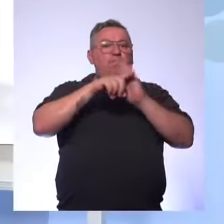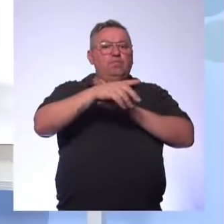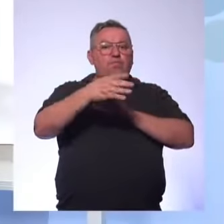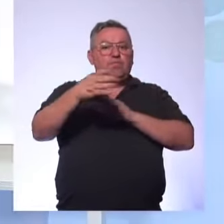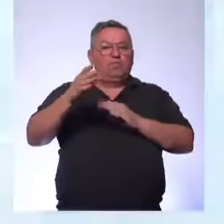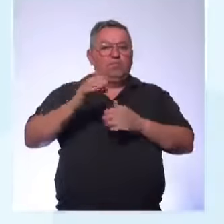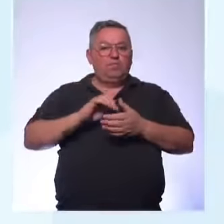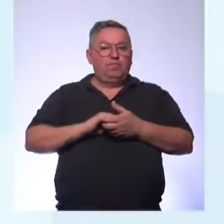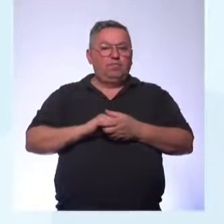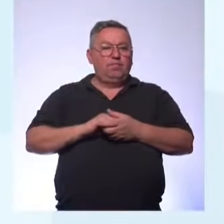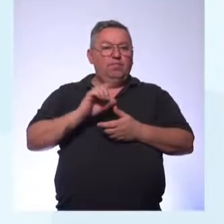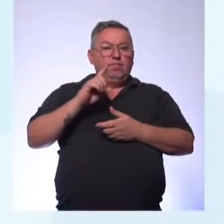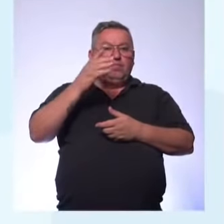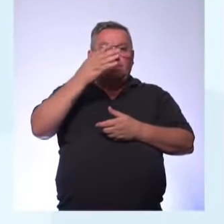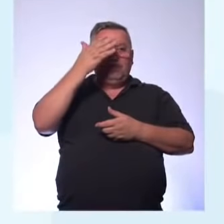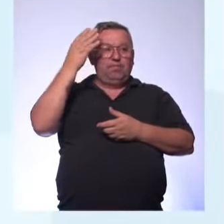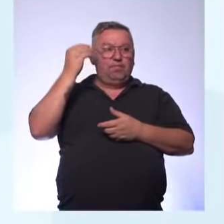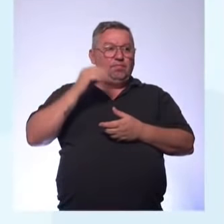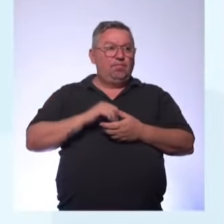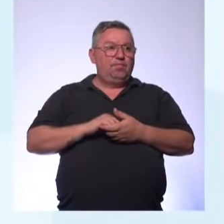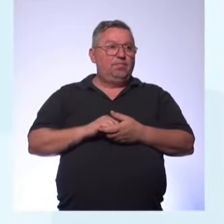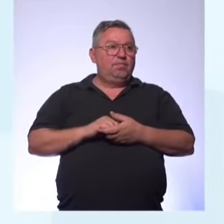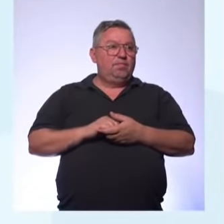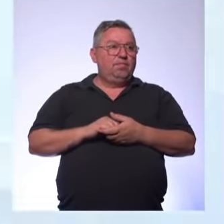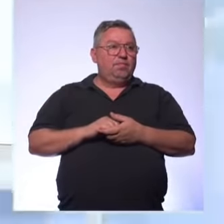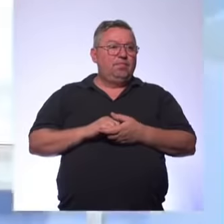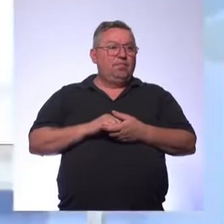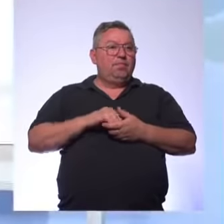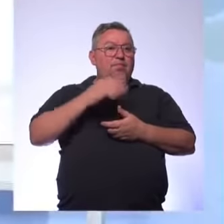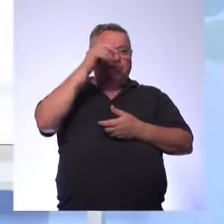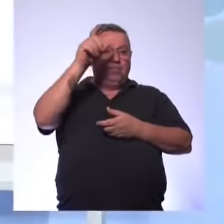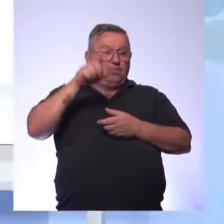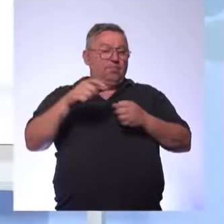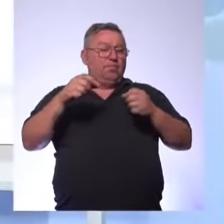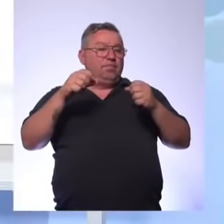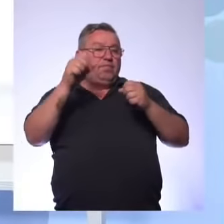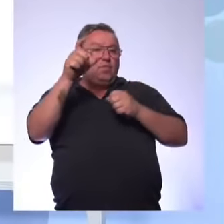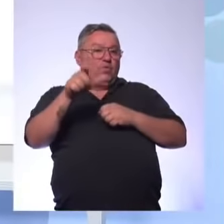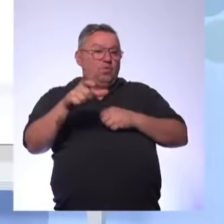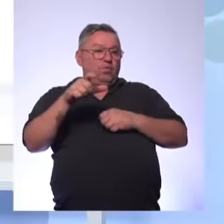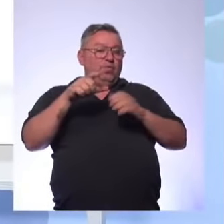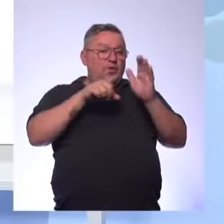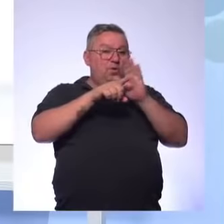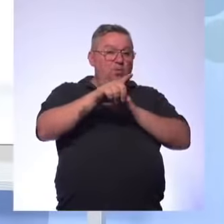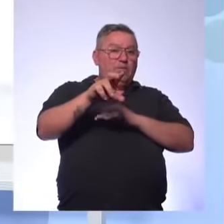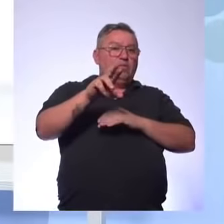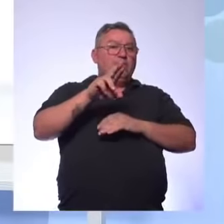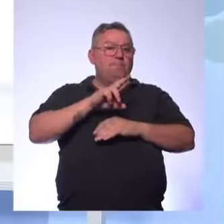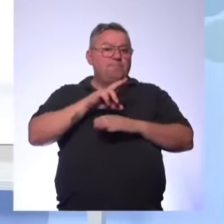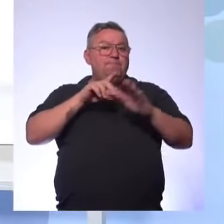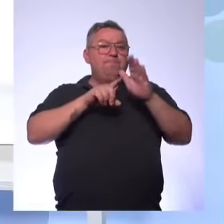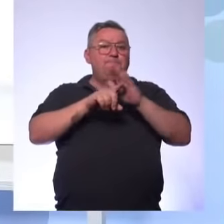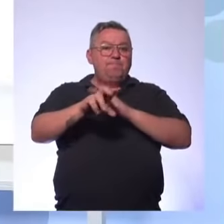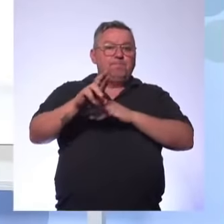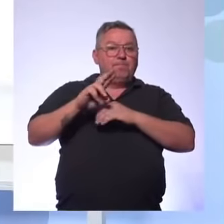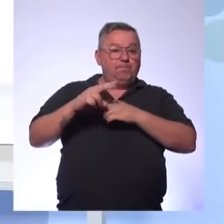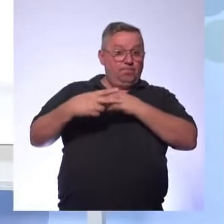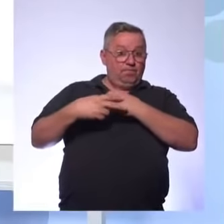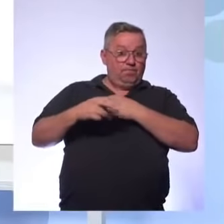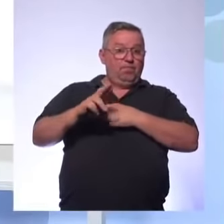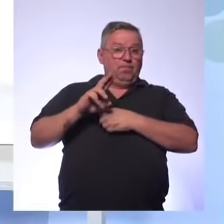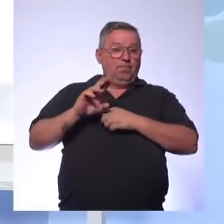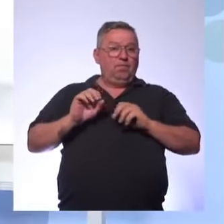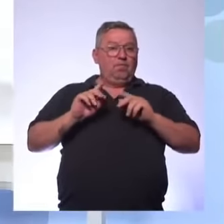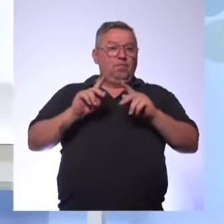para vocês. E não esqueçam, ó... Sujeito da pergunta, sujeito da resposta. Verbo da pergunta, verbo da resposta.